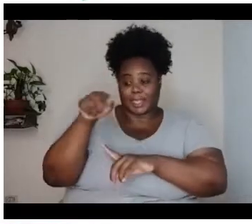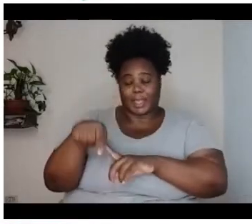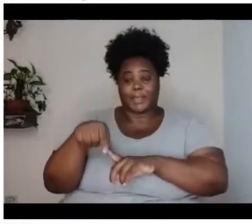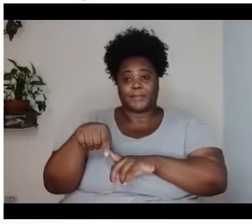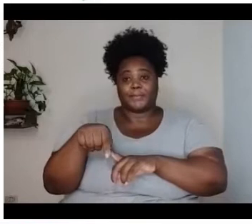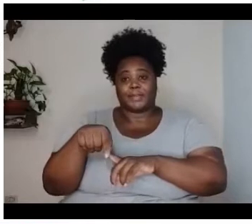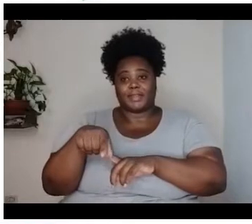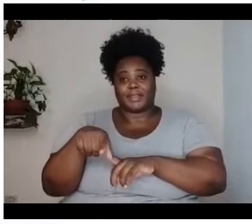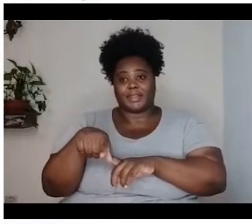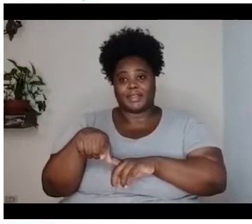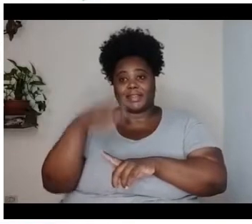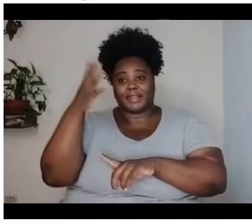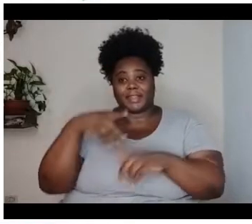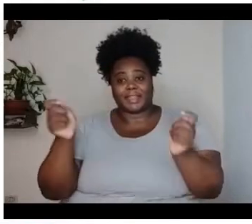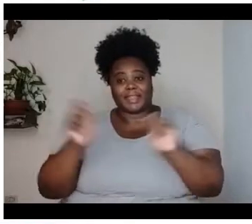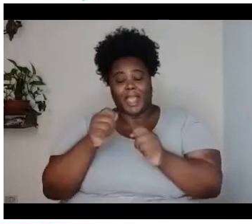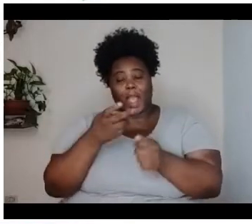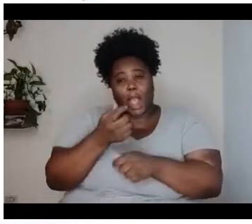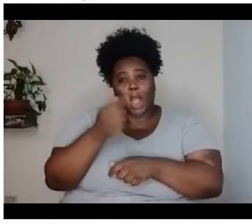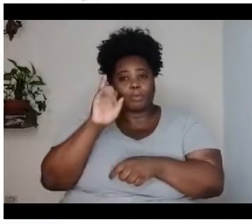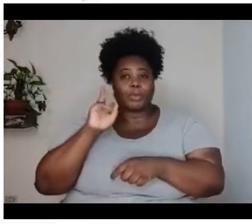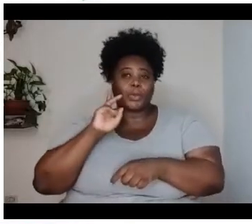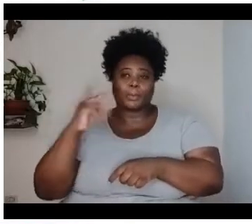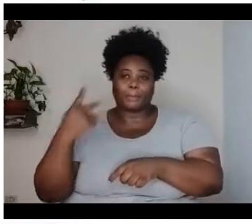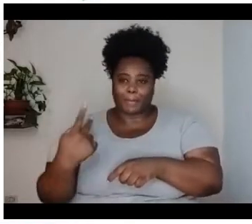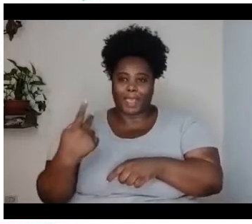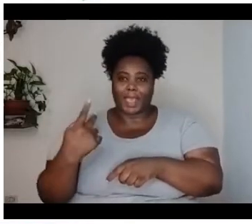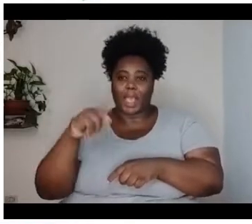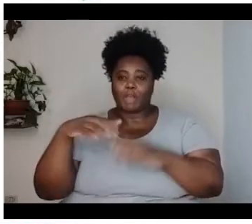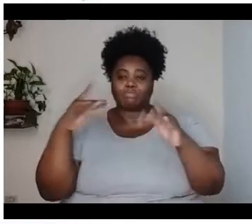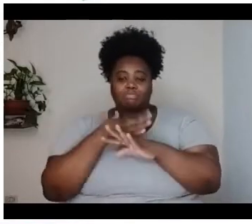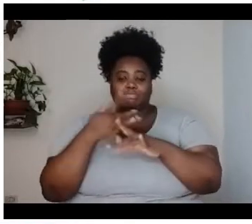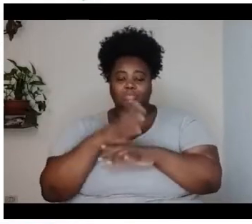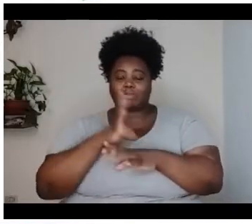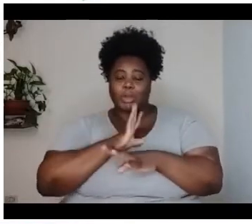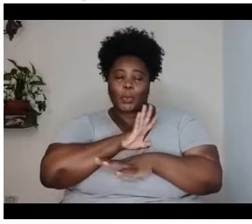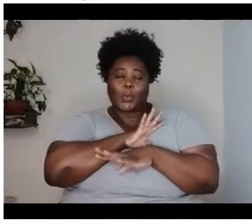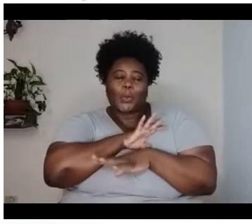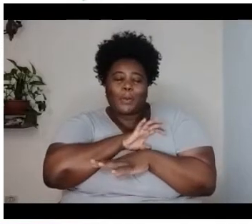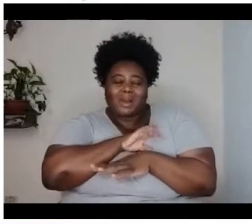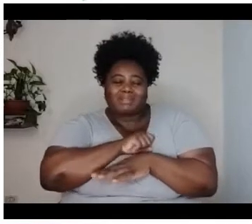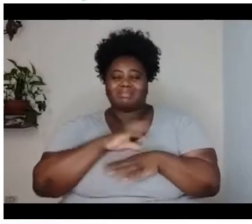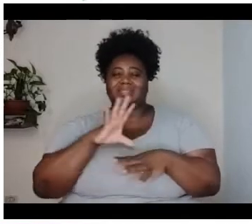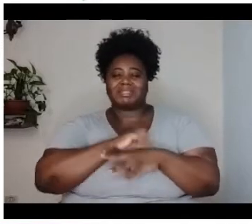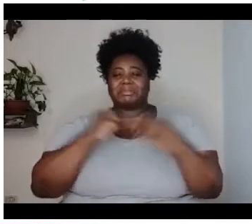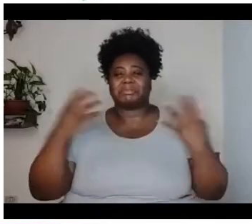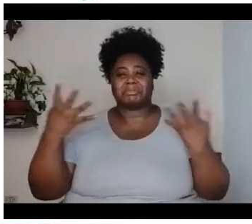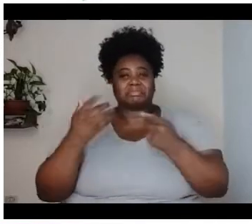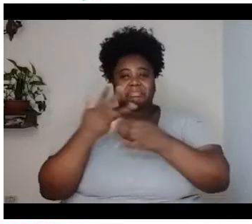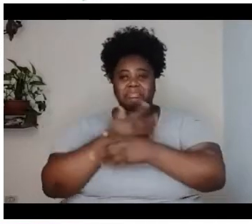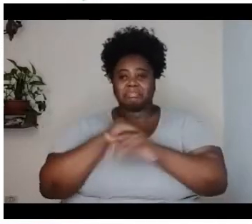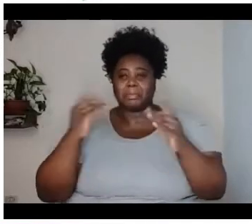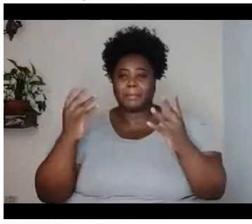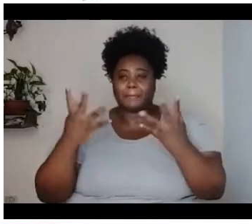um pouquinho em BH, de alguma forma, cidade que eu amo, cidade maravilhosa do meu coração,